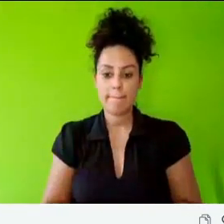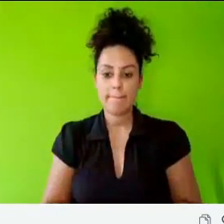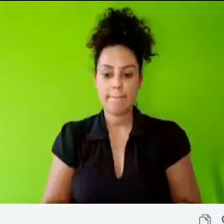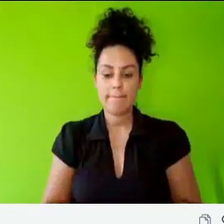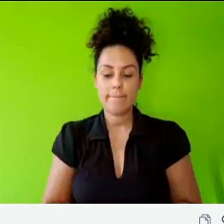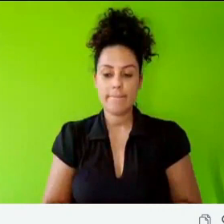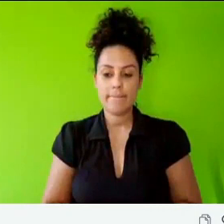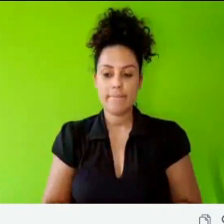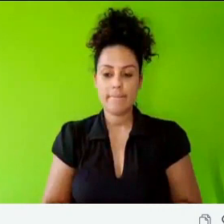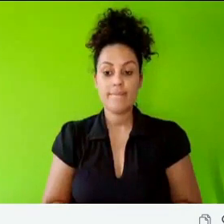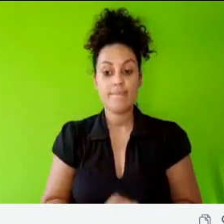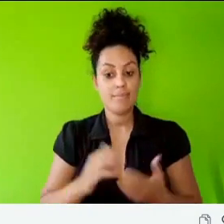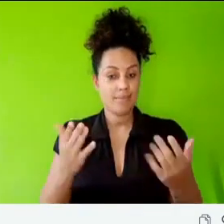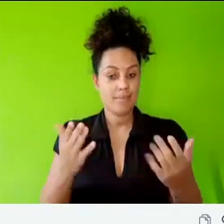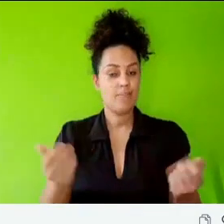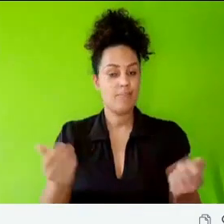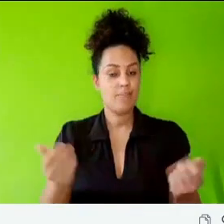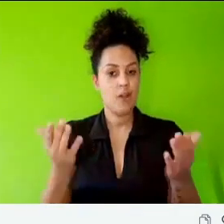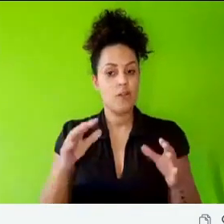Vamos gerar a lista.